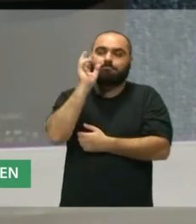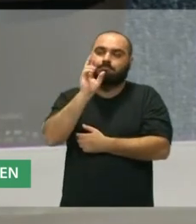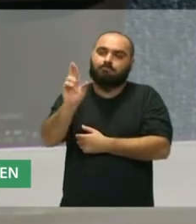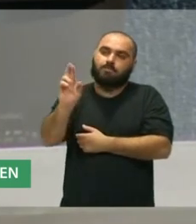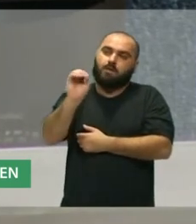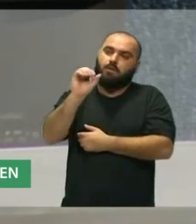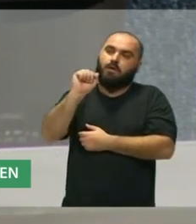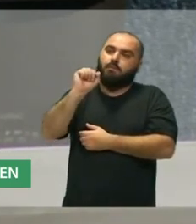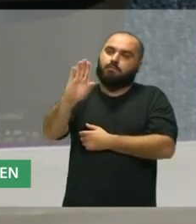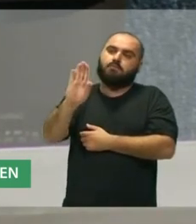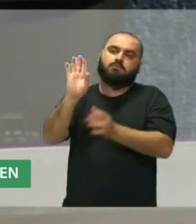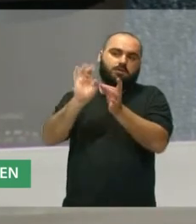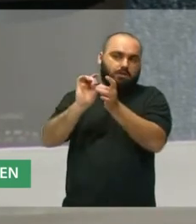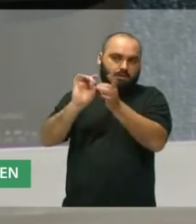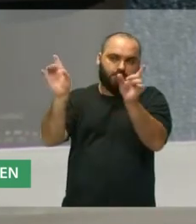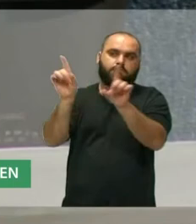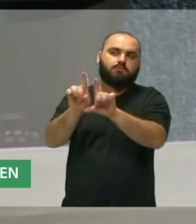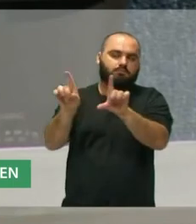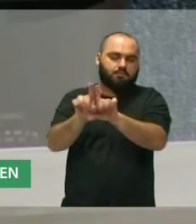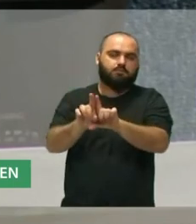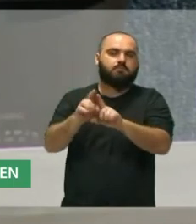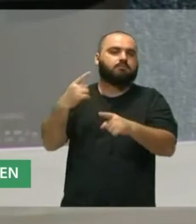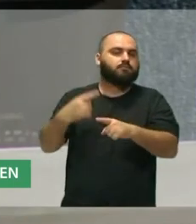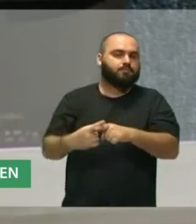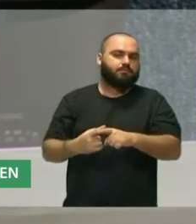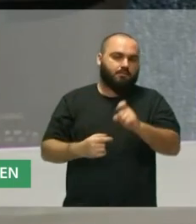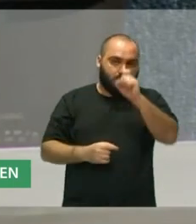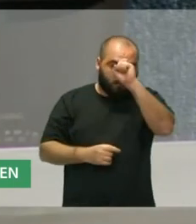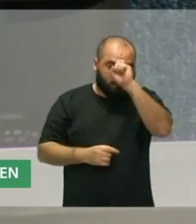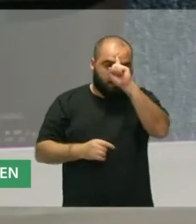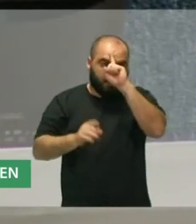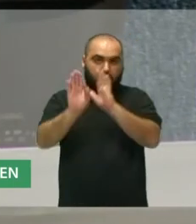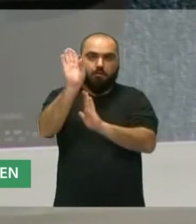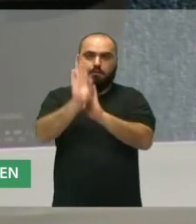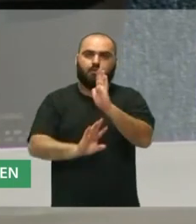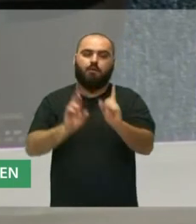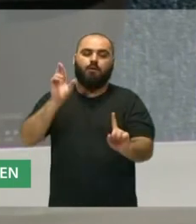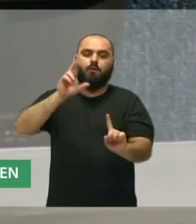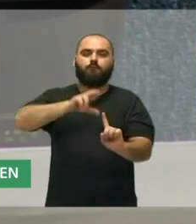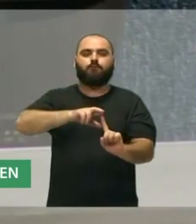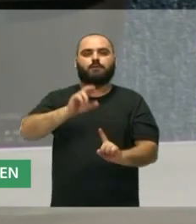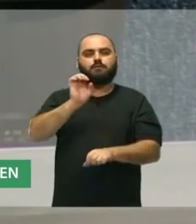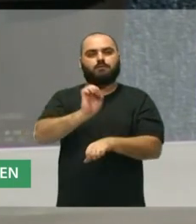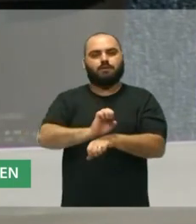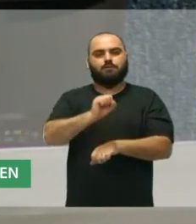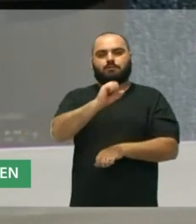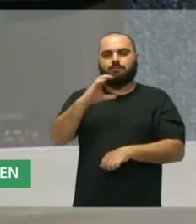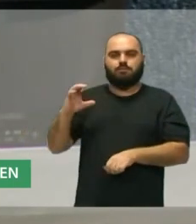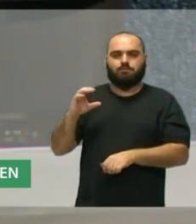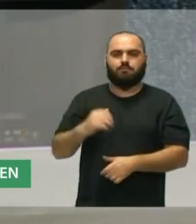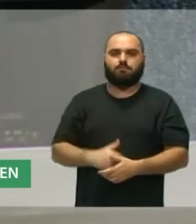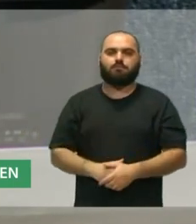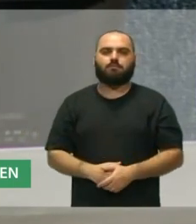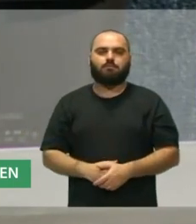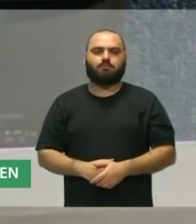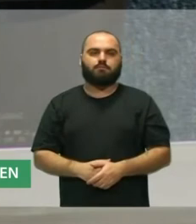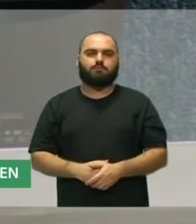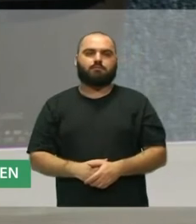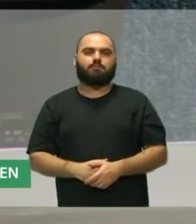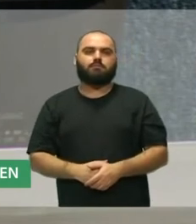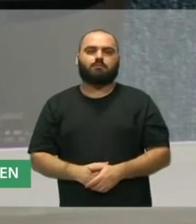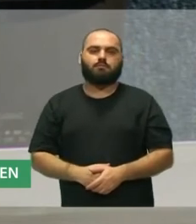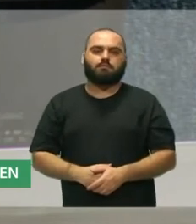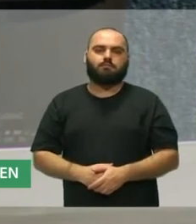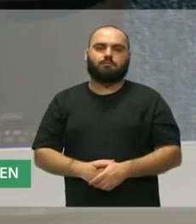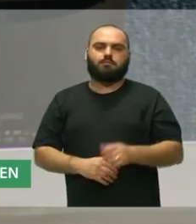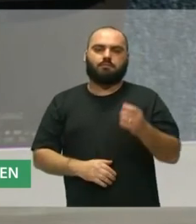coloca à disposição também no Marieta, porque o Hospital Marieta é uma referência para o nosso estado. E um segundo momento, também se a senhora pudesse